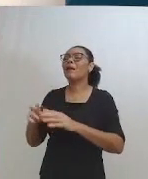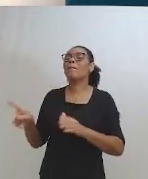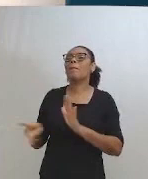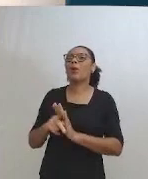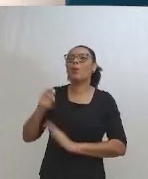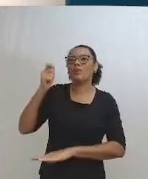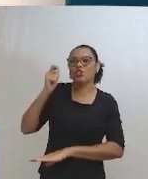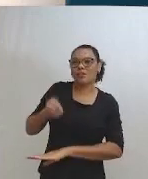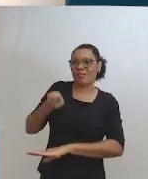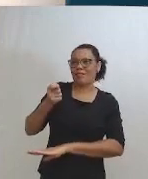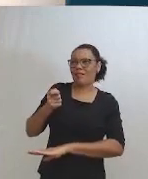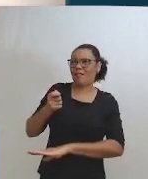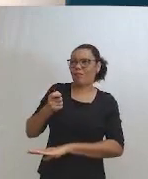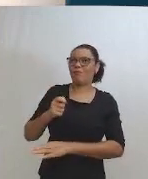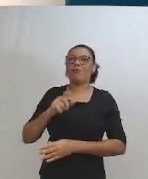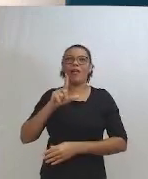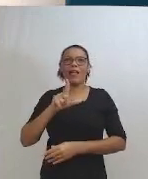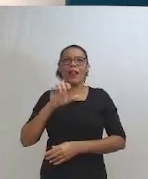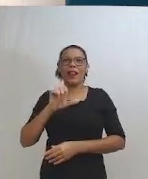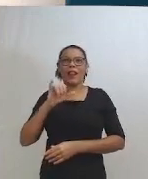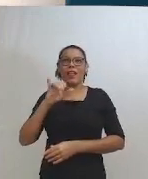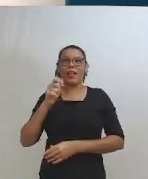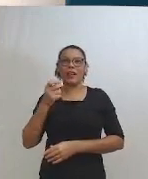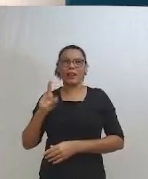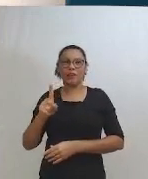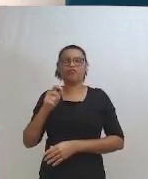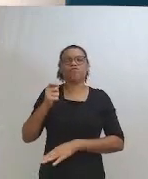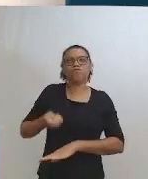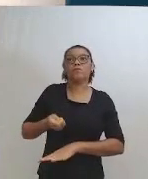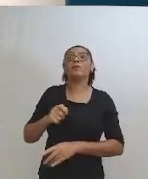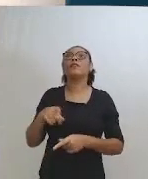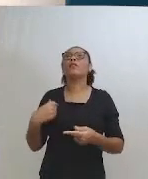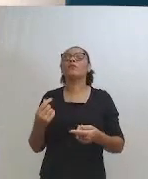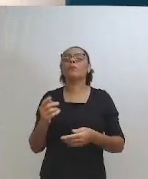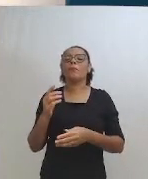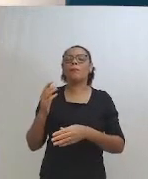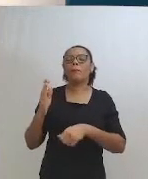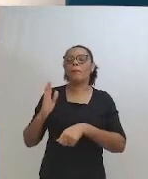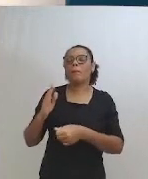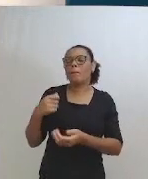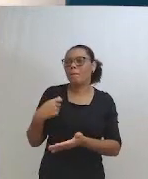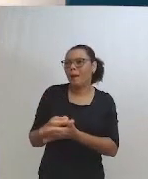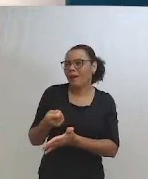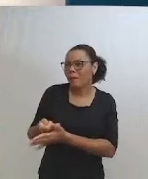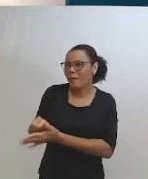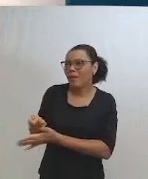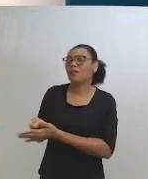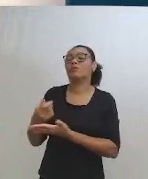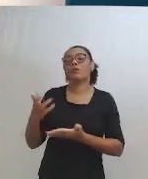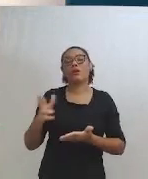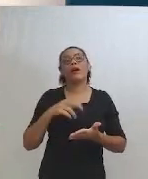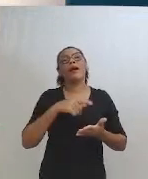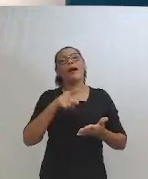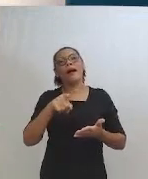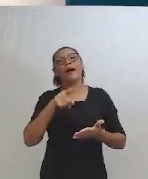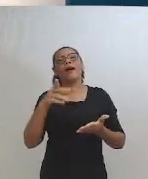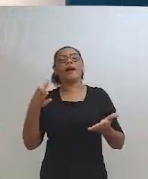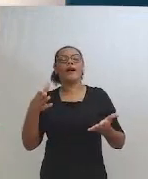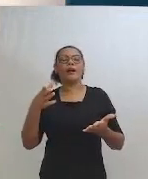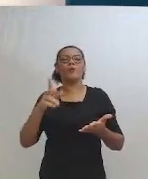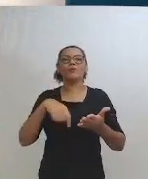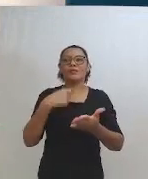E houve, então, investigações a propósito do pagamento de tributos relacionados a esses leilões. O Ministério Público, para